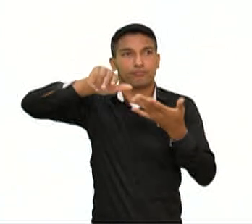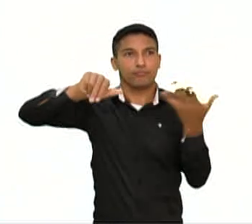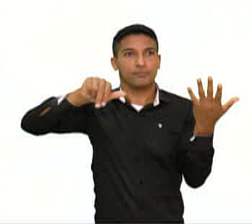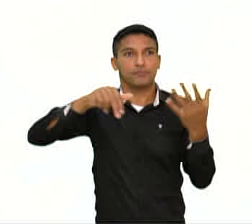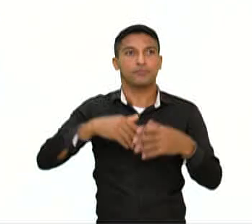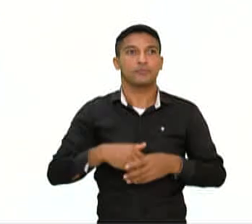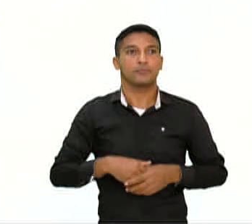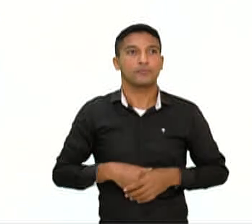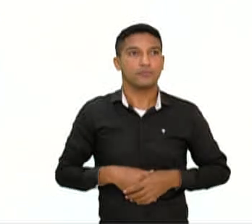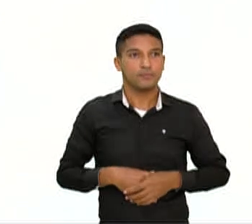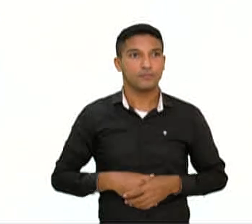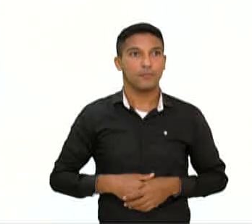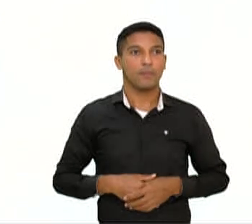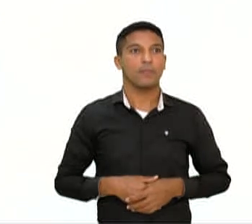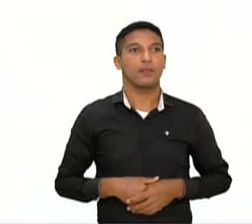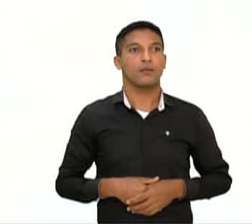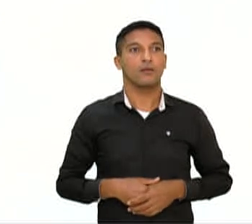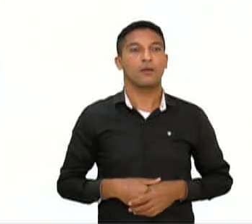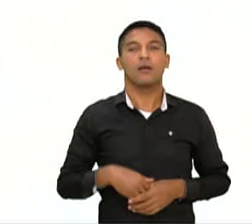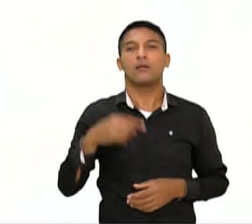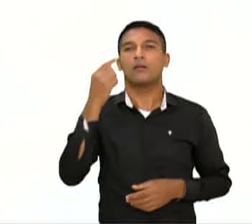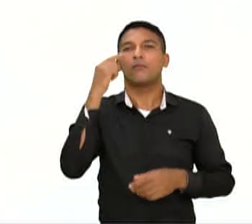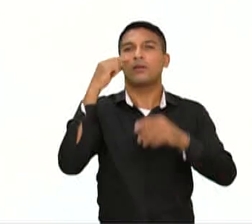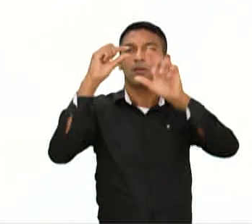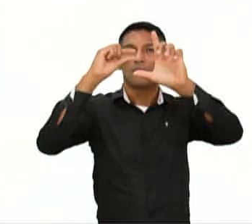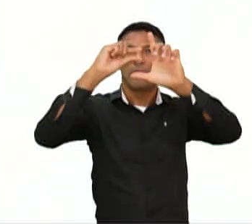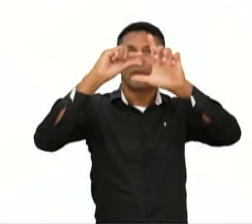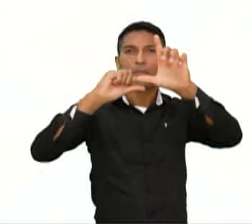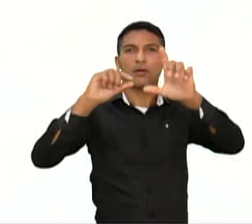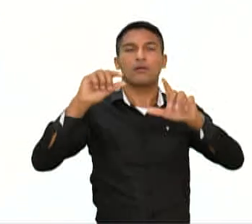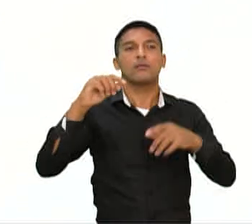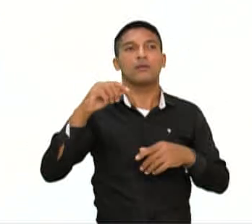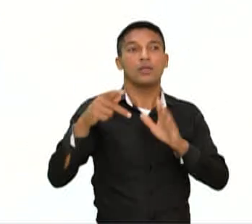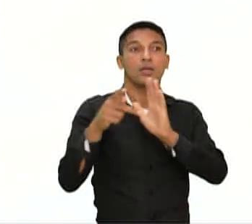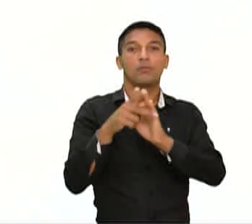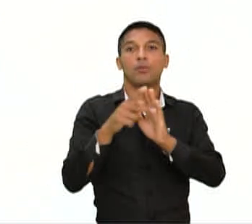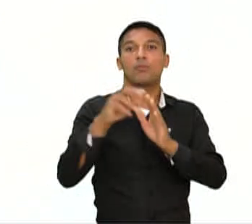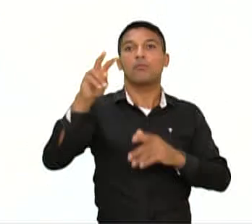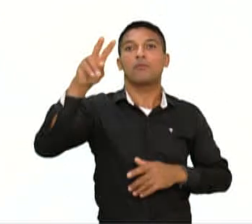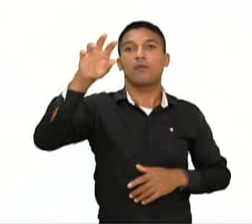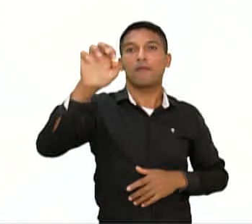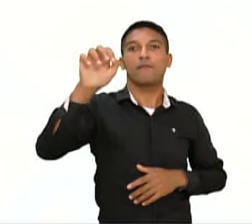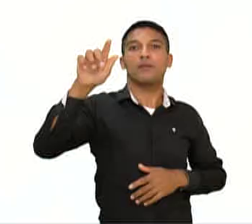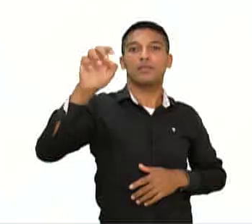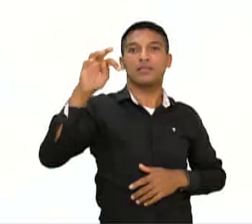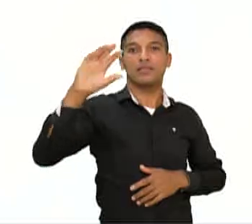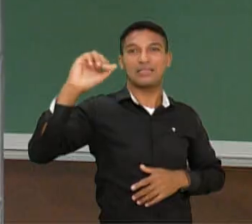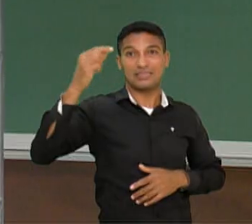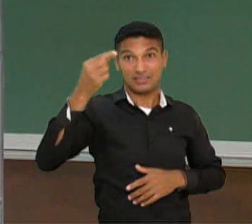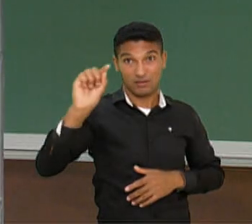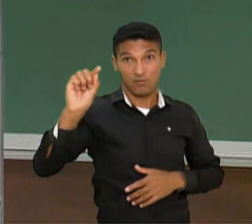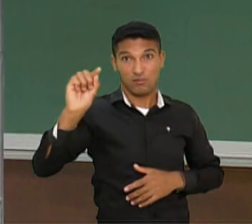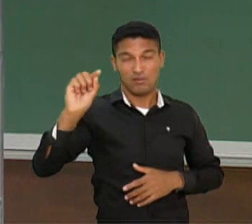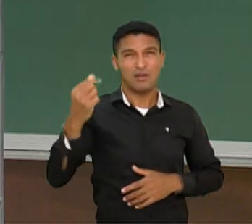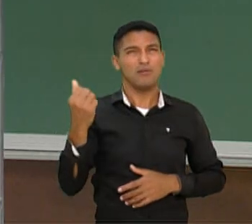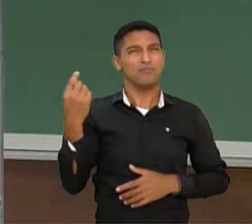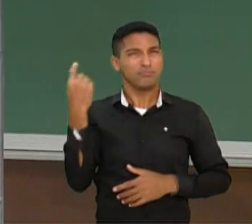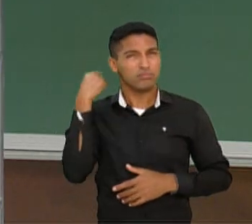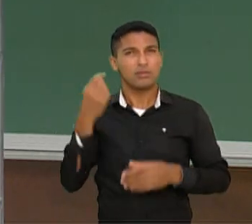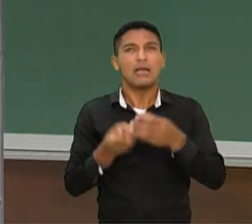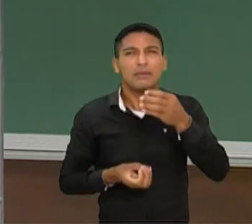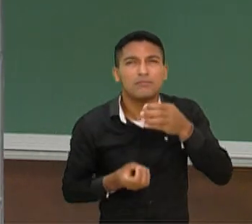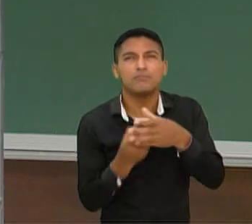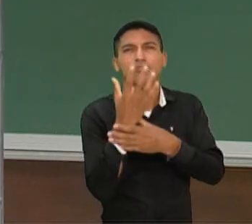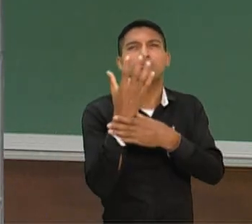à conservação. Esta é a nossa legenda da vegetação primitiva do Paraná. Quando analisamos